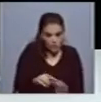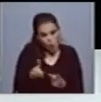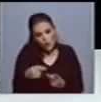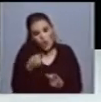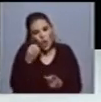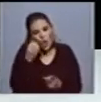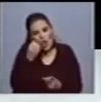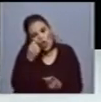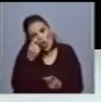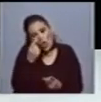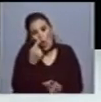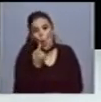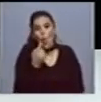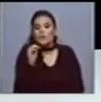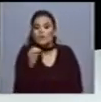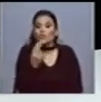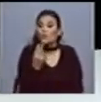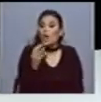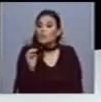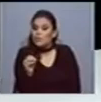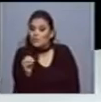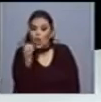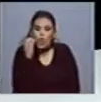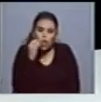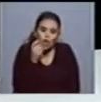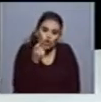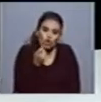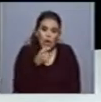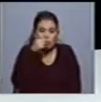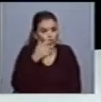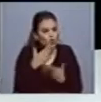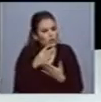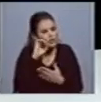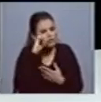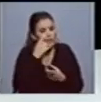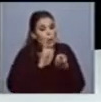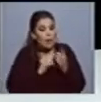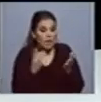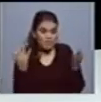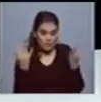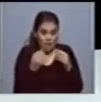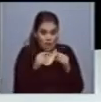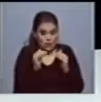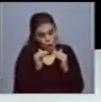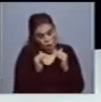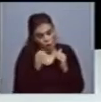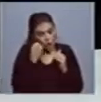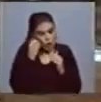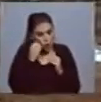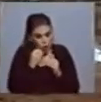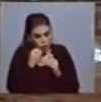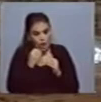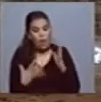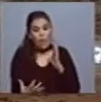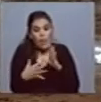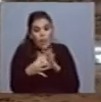menos rápida, de 2 segundos. E o que os astrónomos desconfiavam é que precisamente esta menos rápida de 2 segundos estava associada